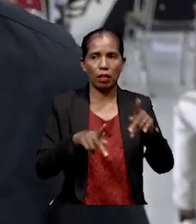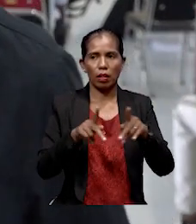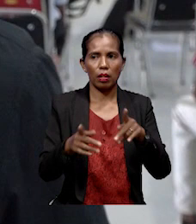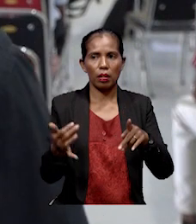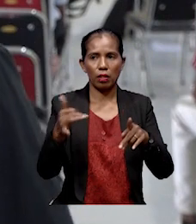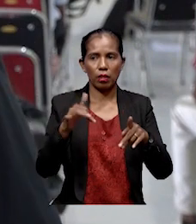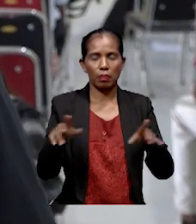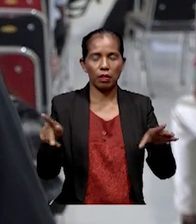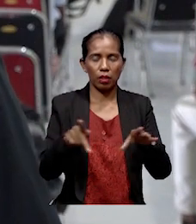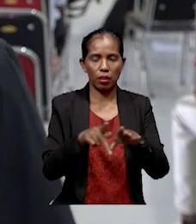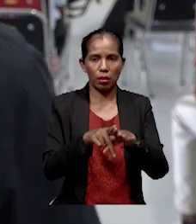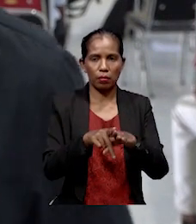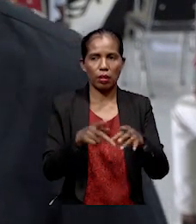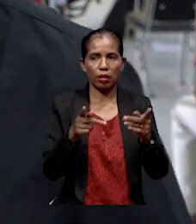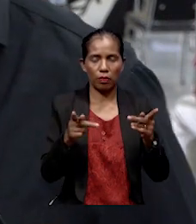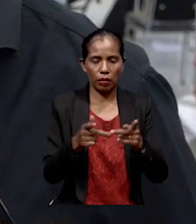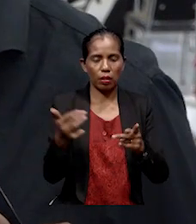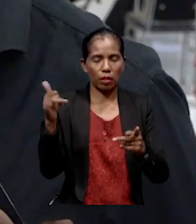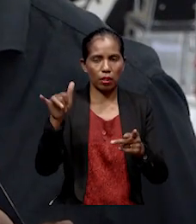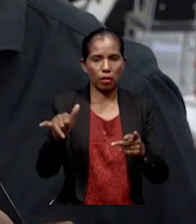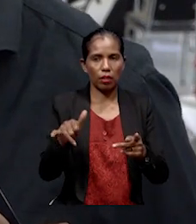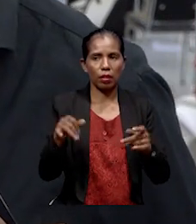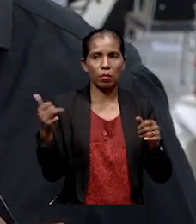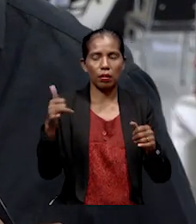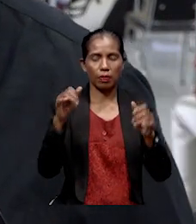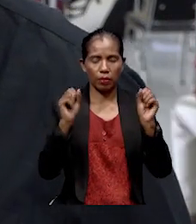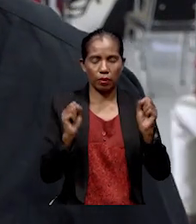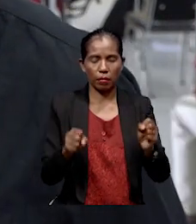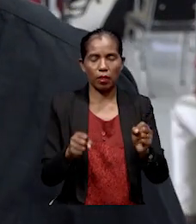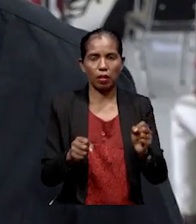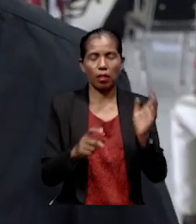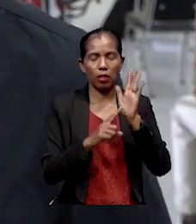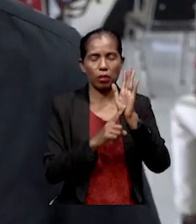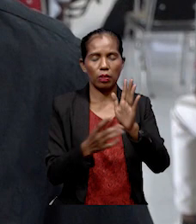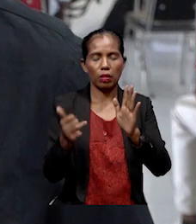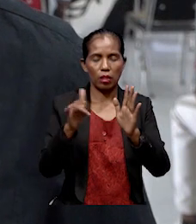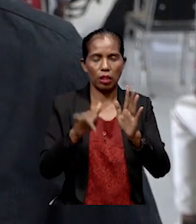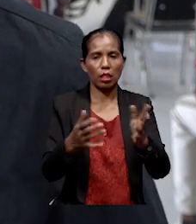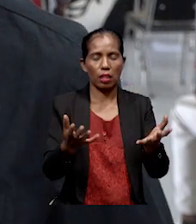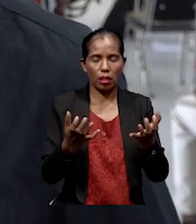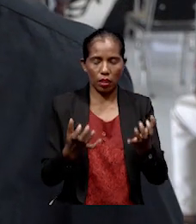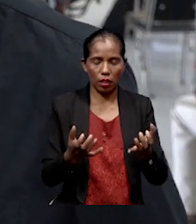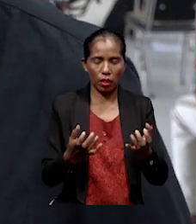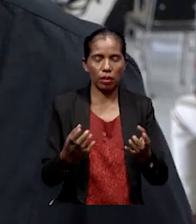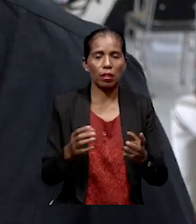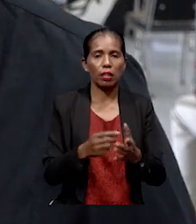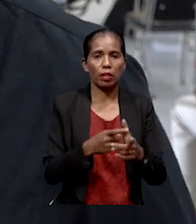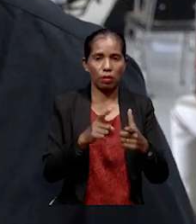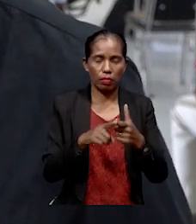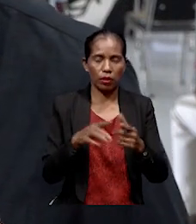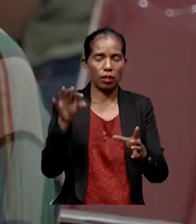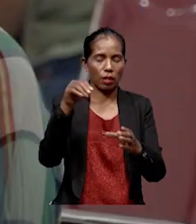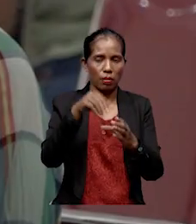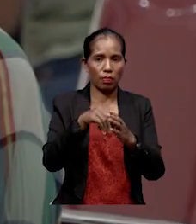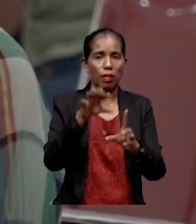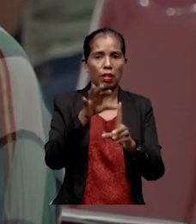marca presença fatina no ato nesse rebele fato Sirane como commitmentos antes tamo bele são eles são no